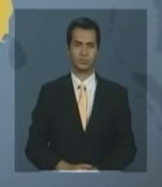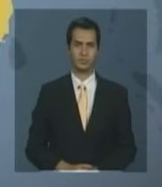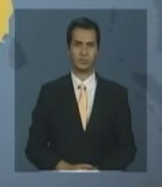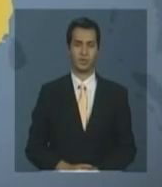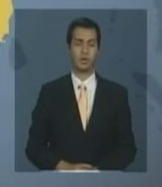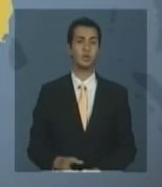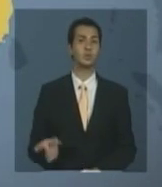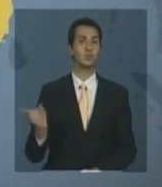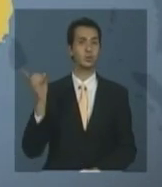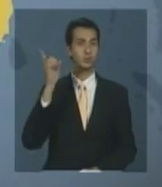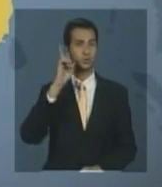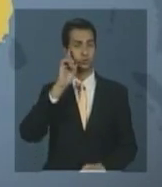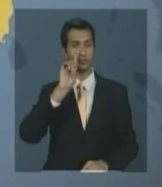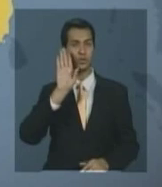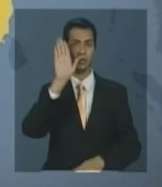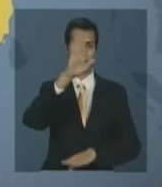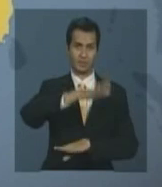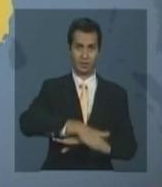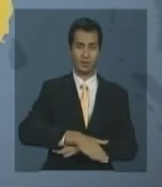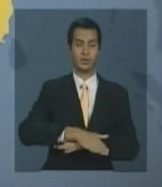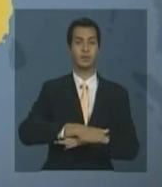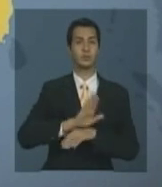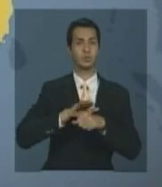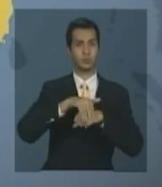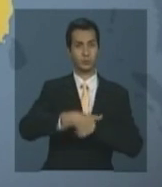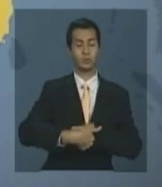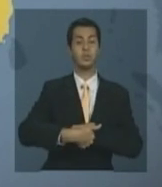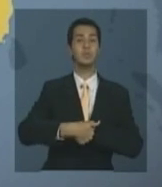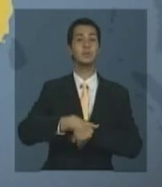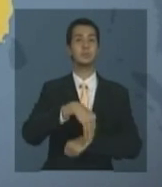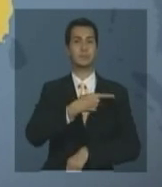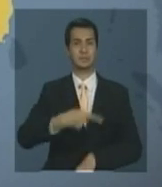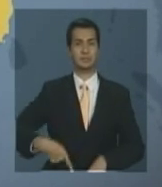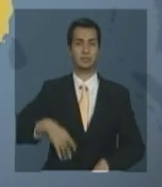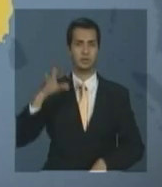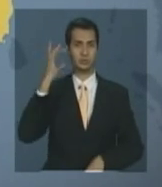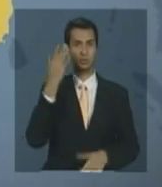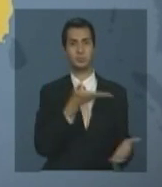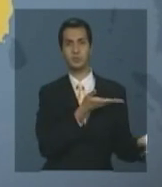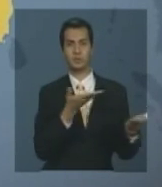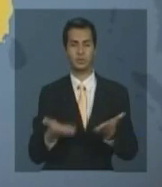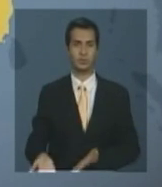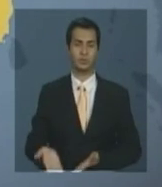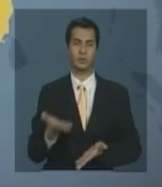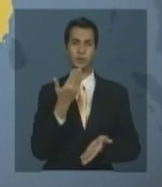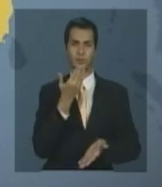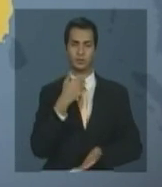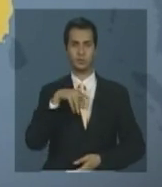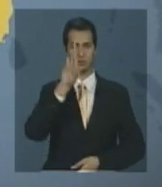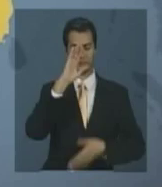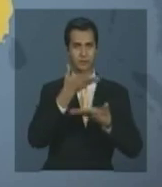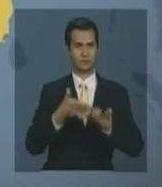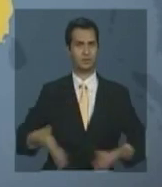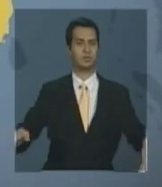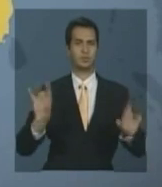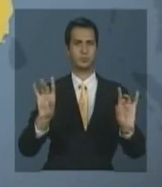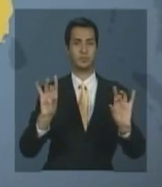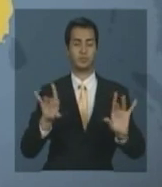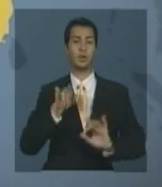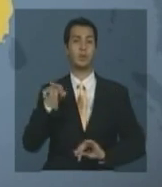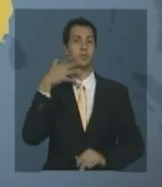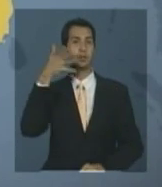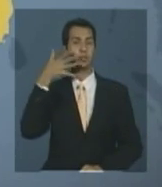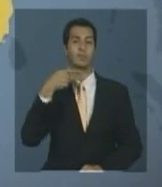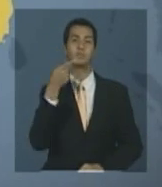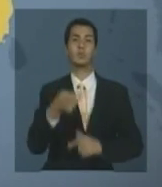dia, a presidenta Dilma participou de banquete oferecido pelo governo indiano. No discurso, ela lembrou que a crise mundial pôs em